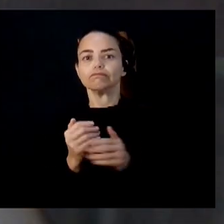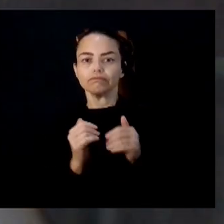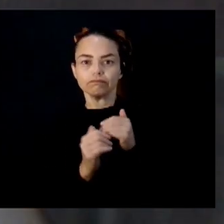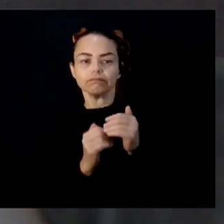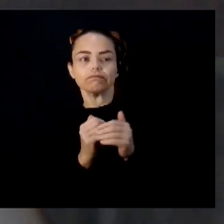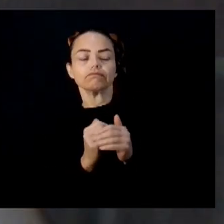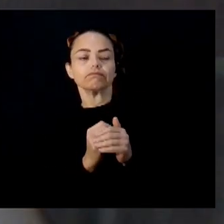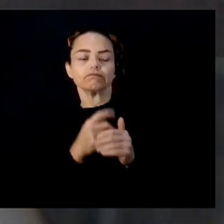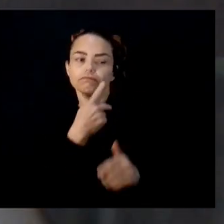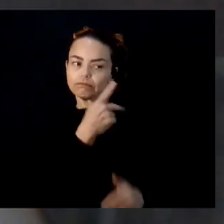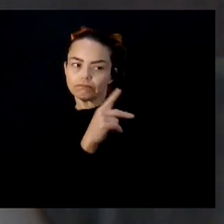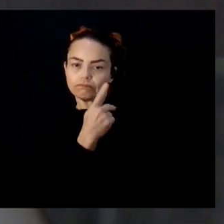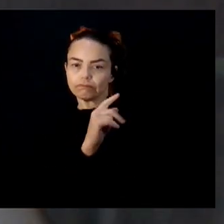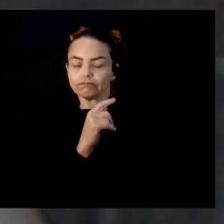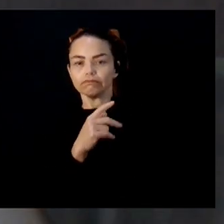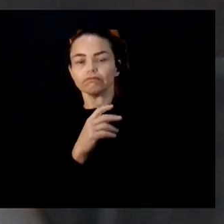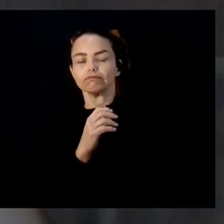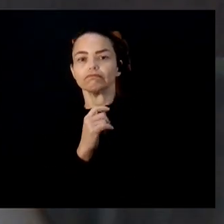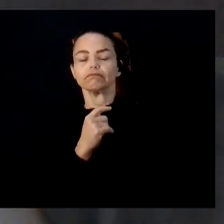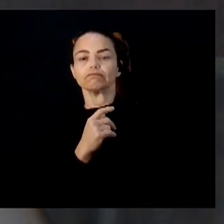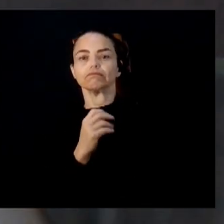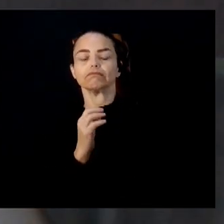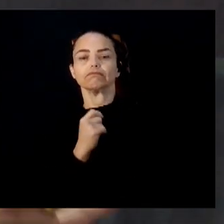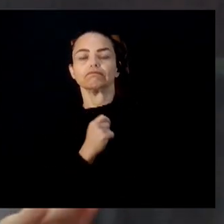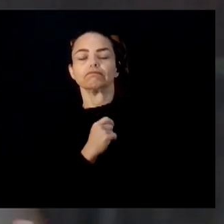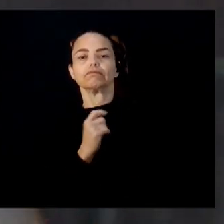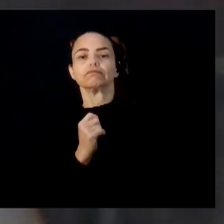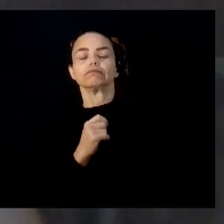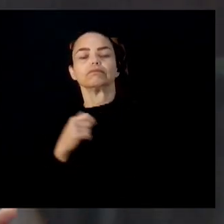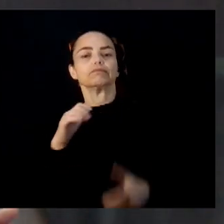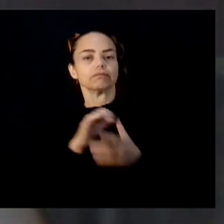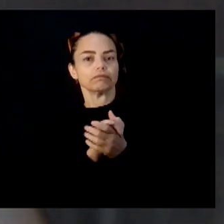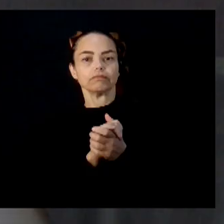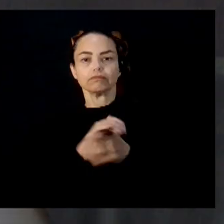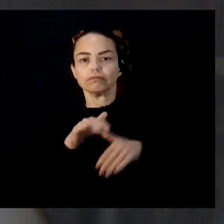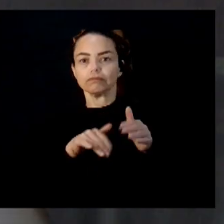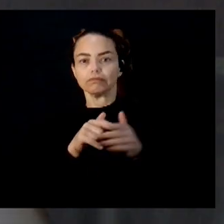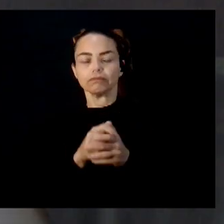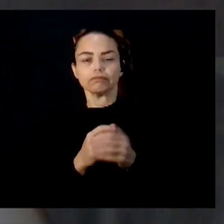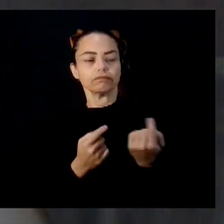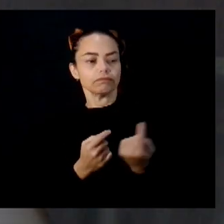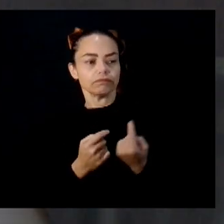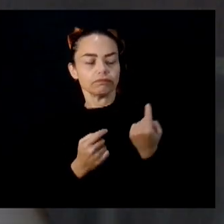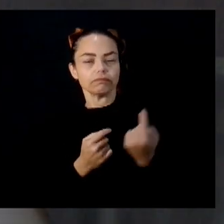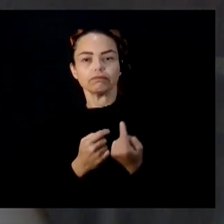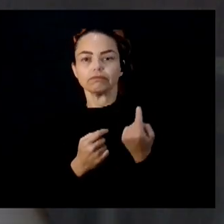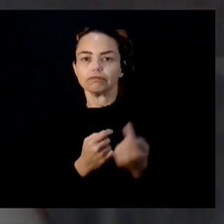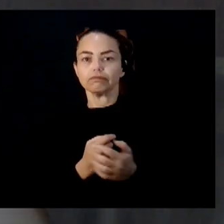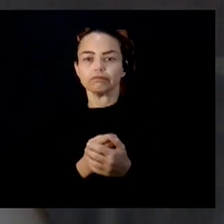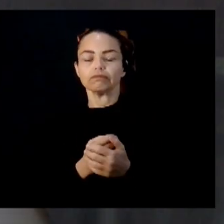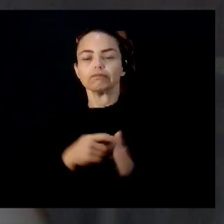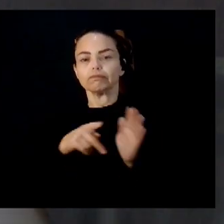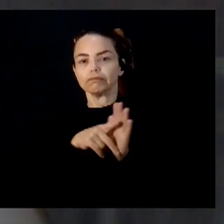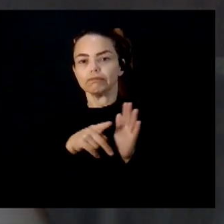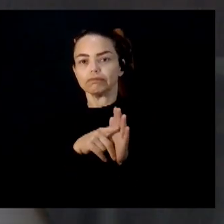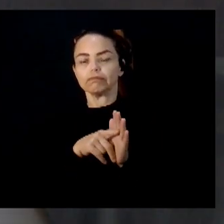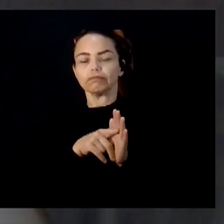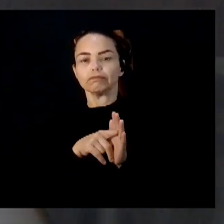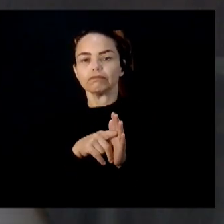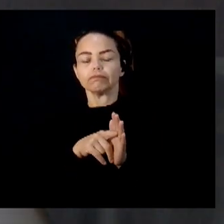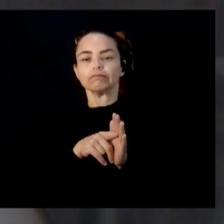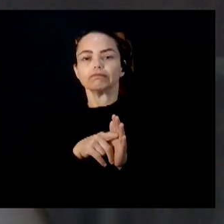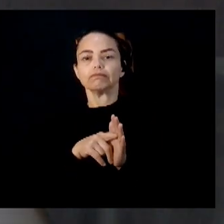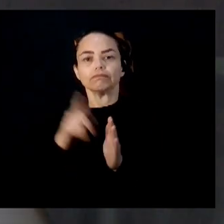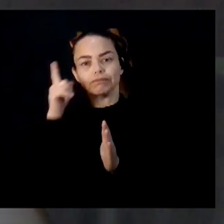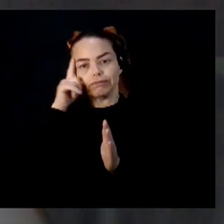seu, ou mesmo que não entra, às vezes tem aqueles casais que não têm os individuais, mas a própria rotina nos leva a um